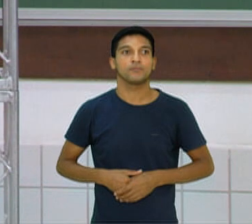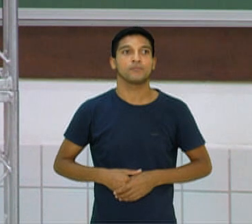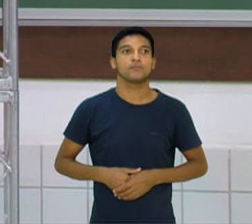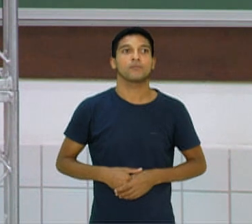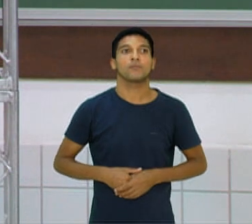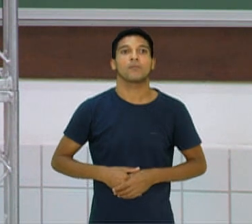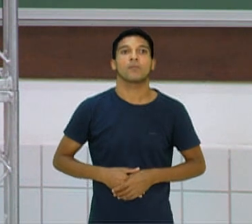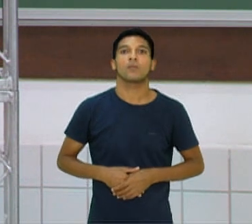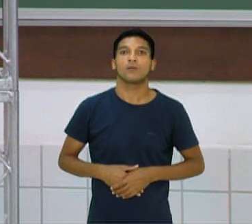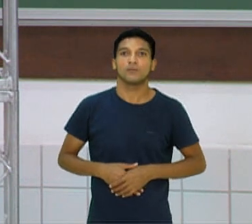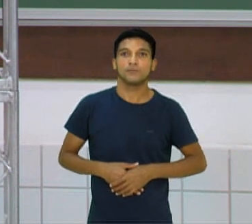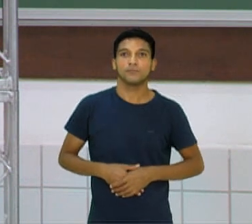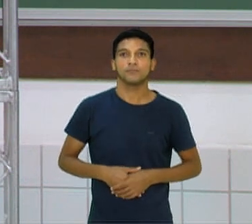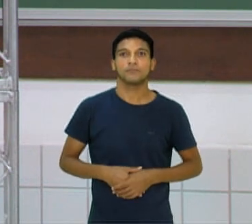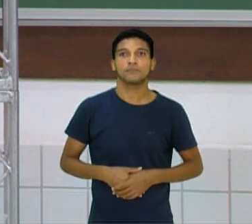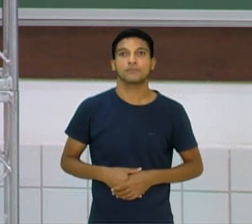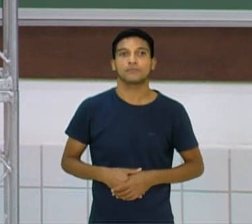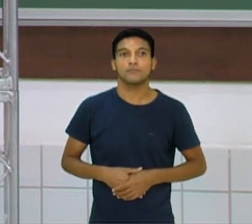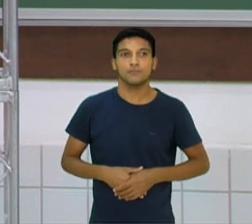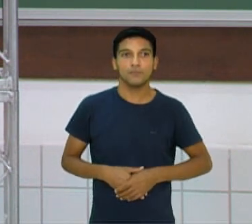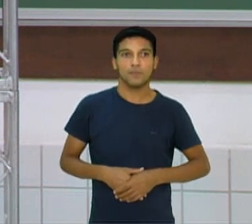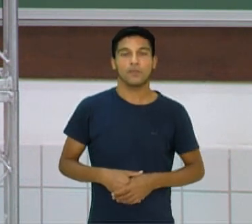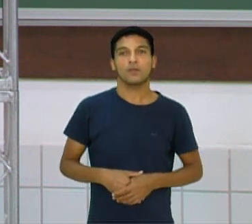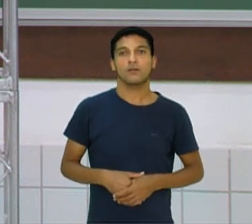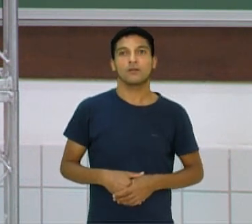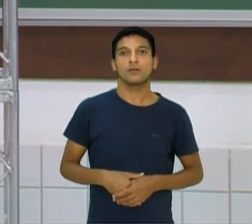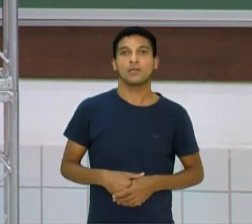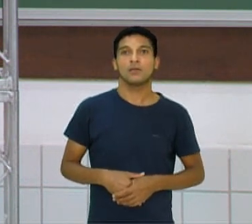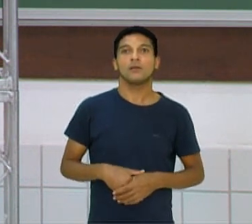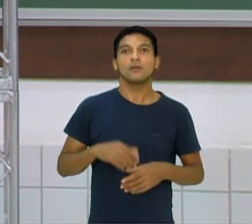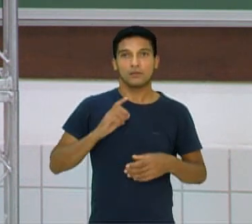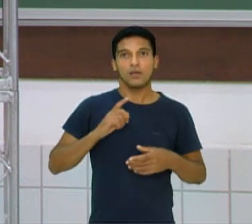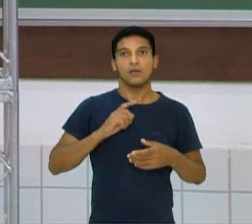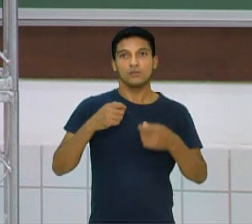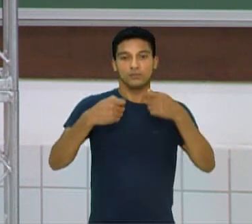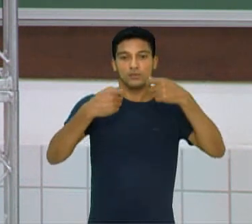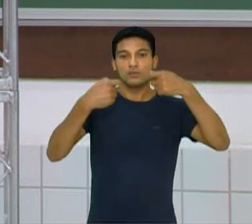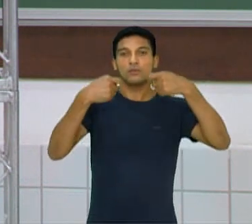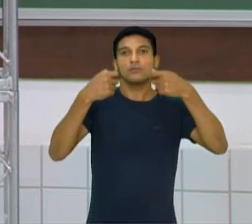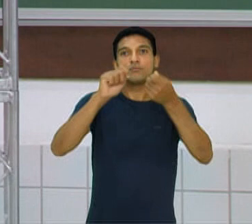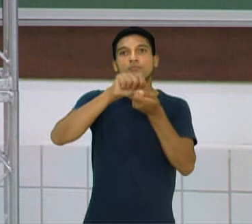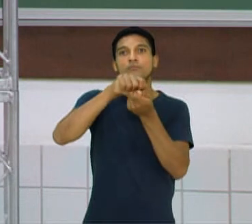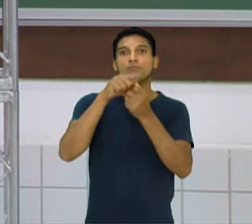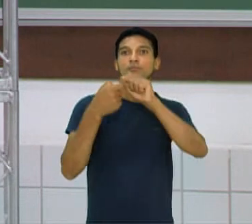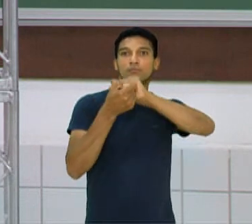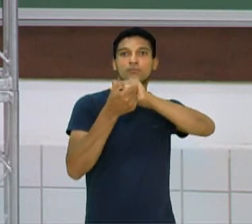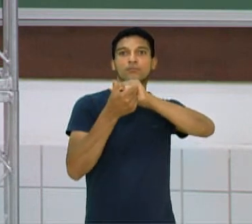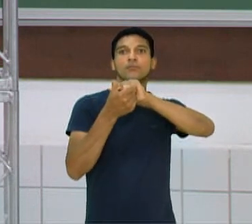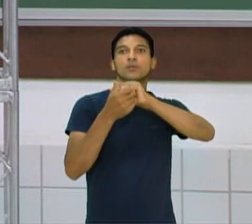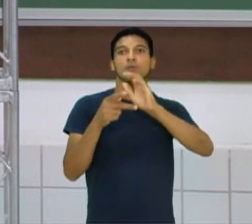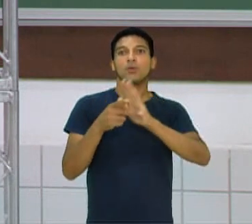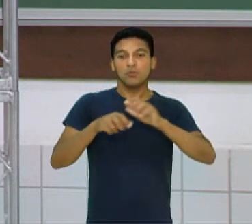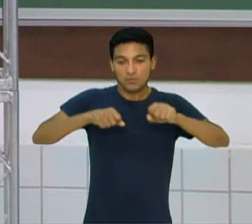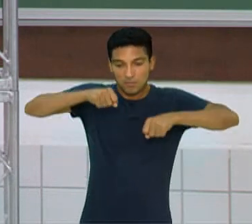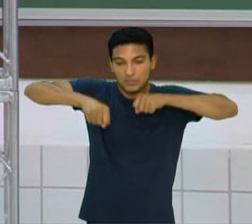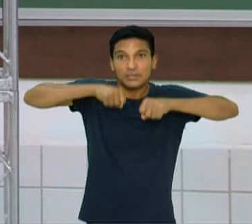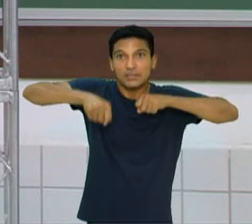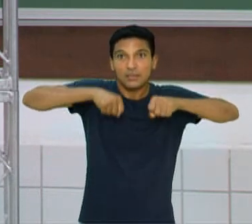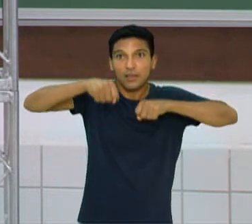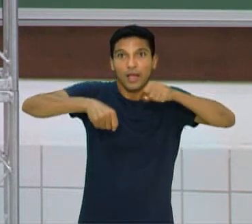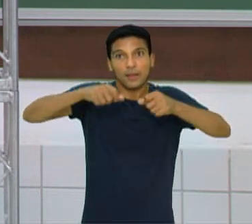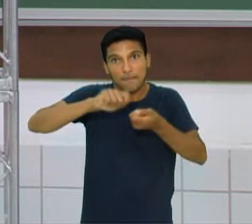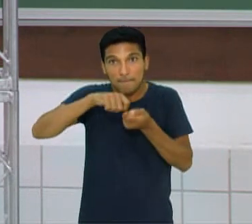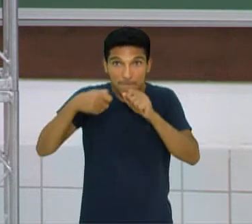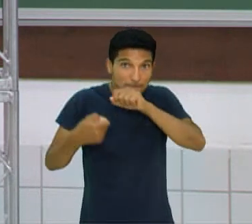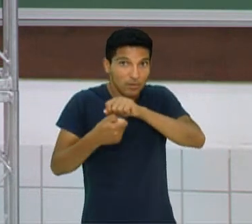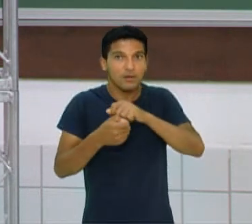bicicleta de estrada não serve para o mountain bike. Então, algumas adaptações foram feitas para que as bicicletas pudessem encarar